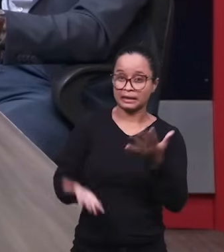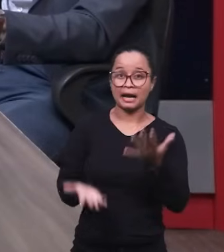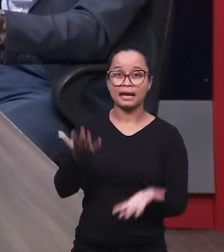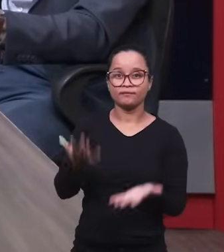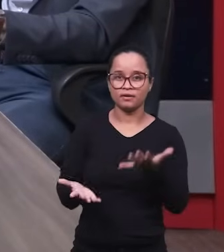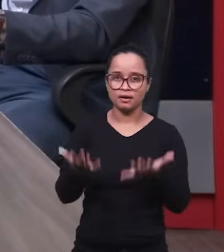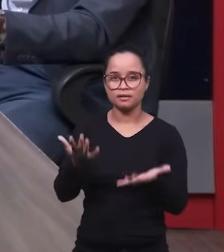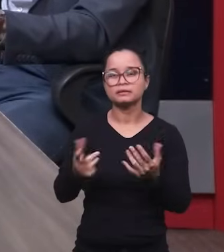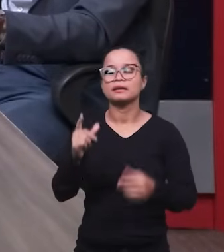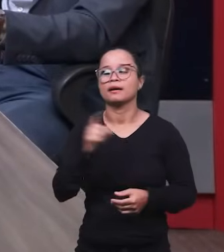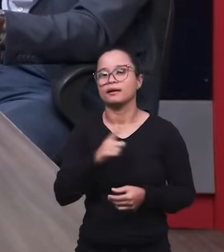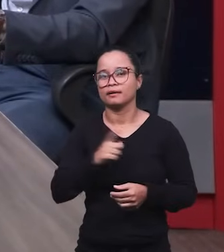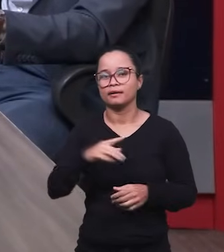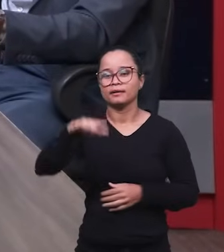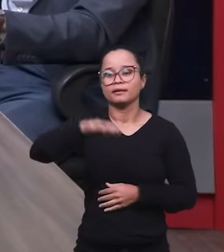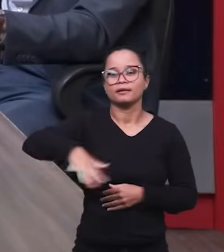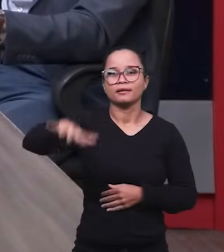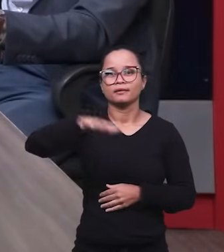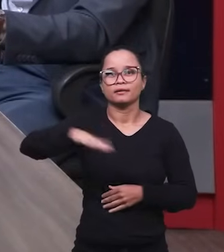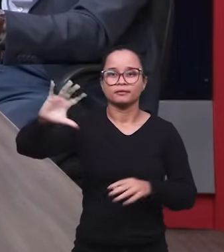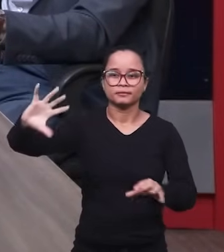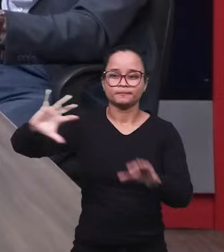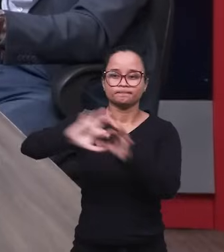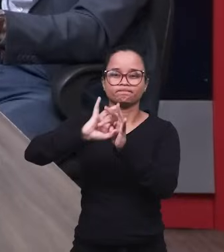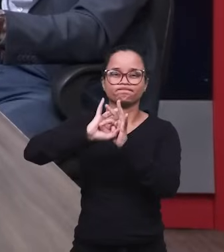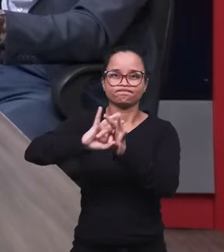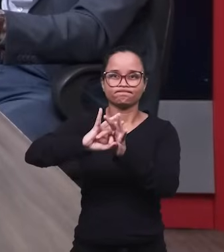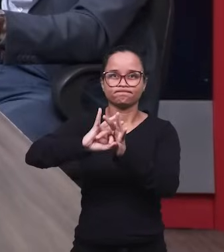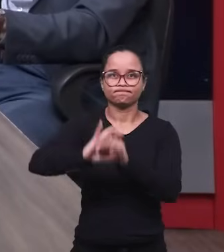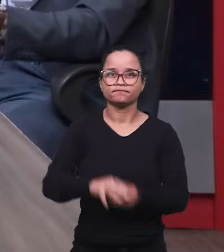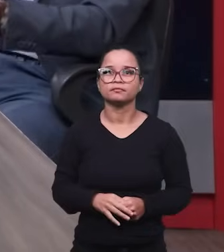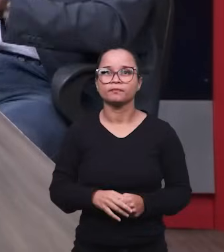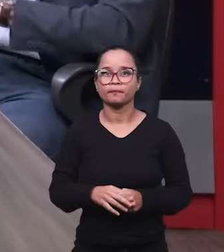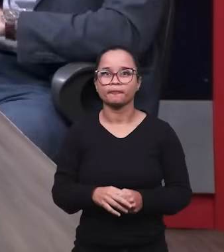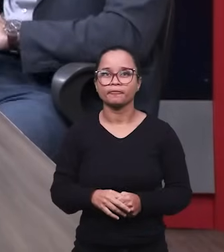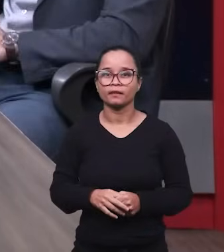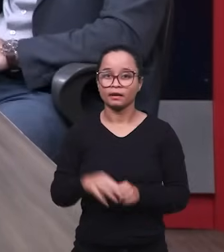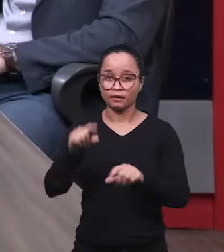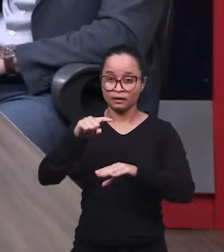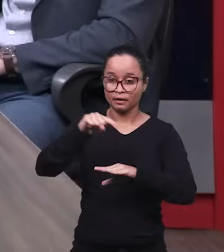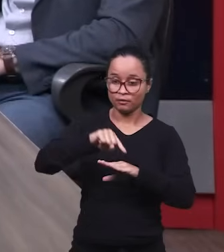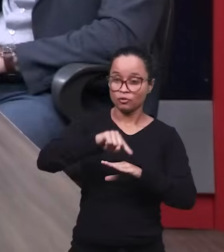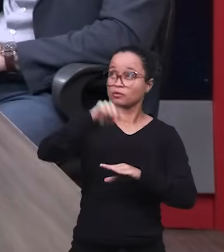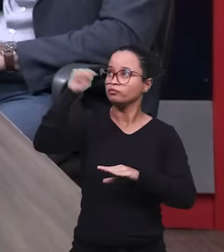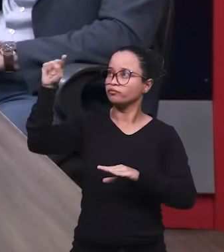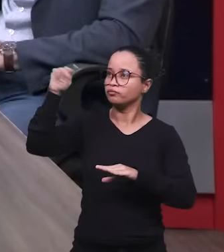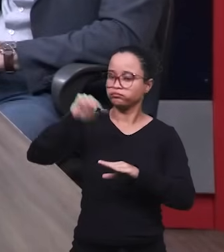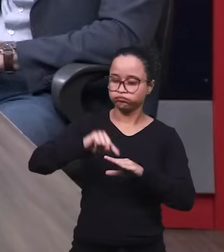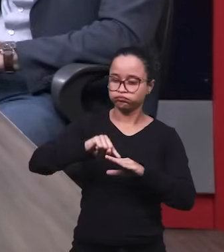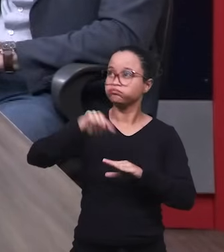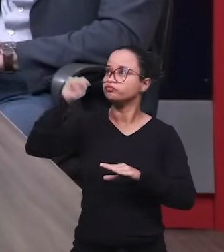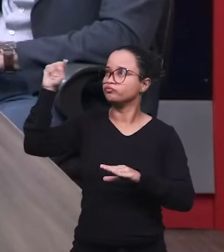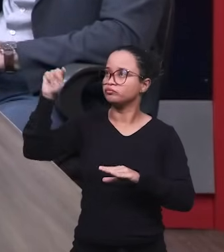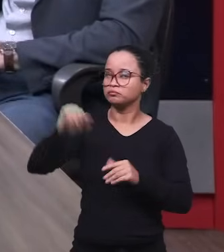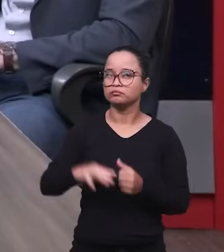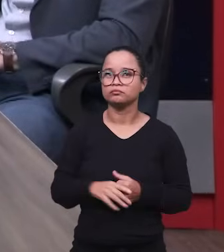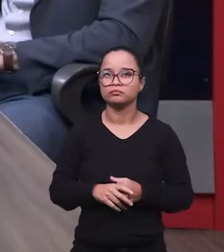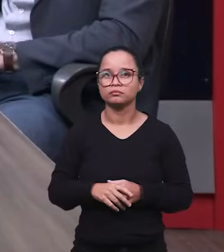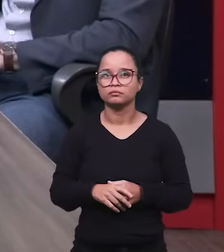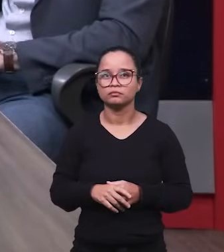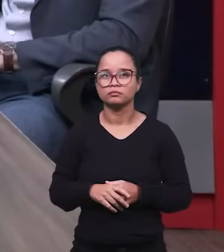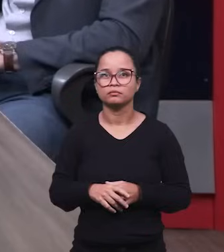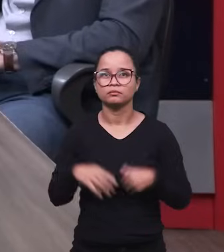que o espaço estava tão entrelaçado que ele fazia curva. Então, em volta